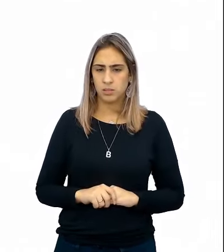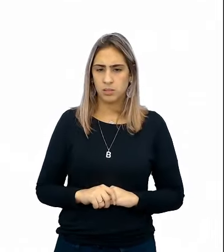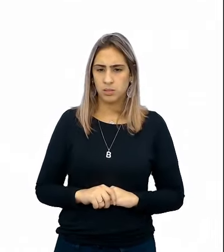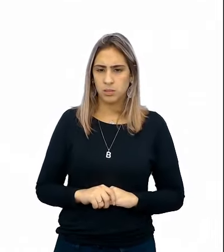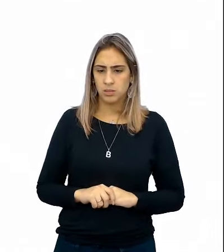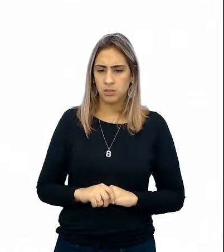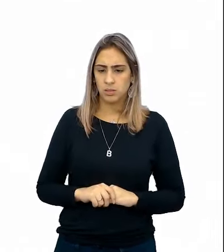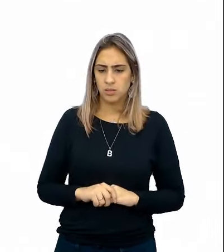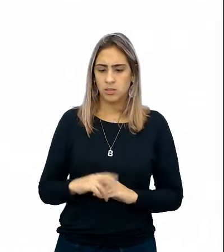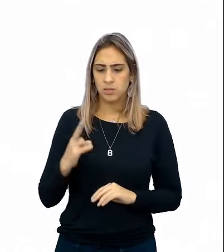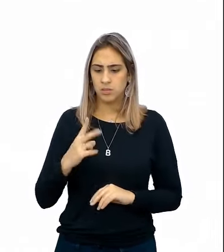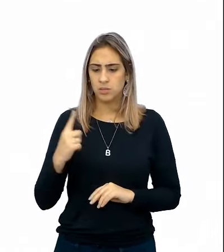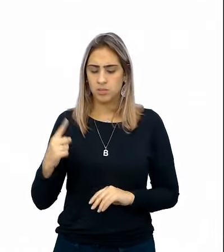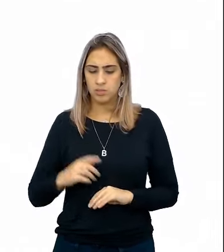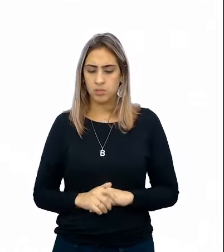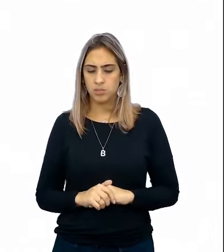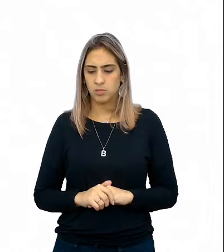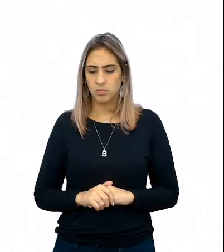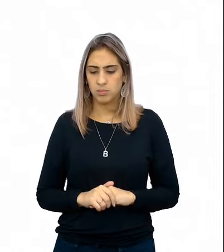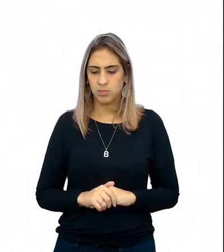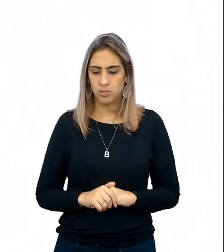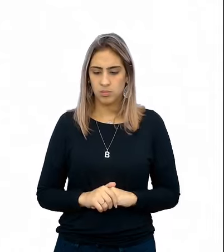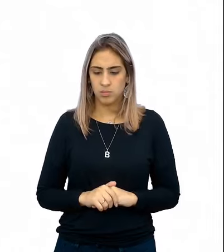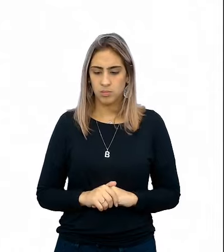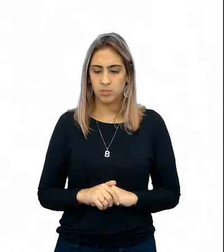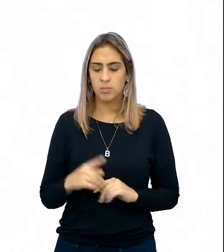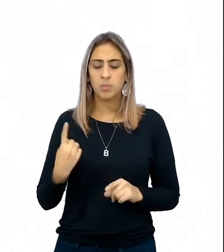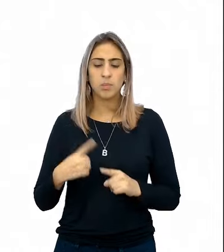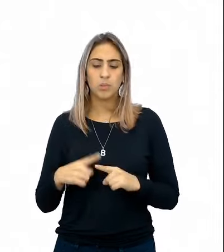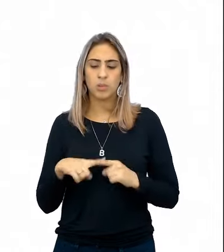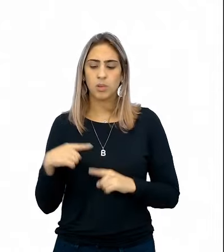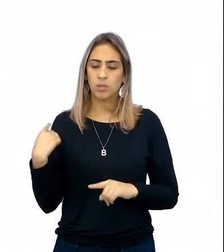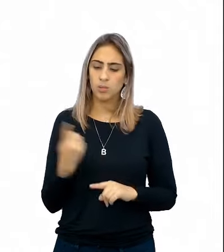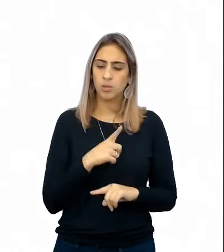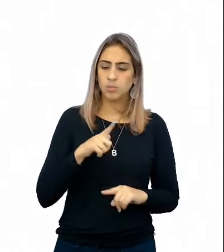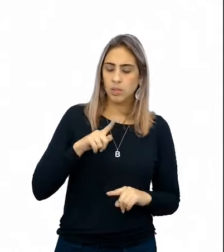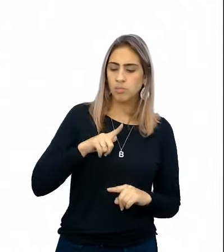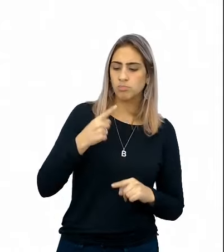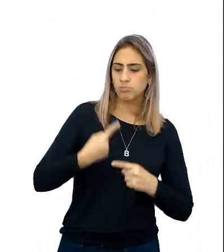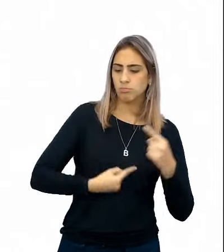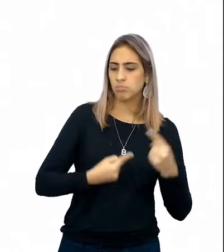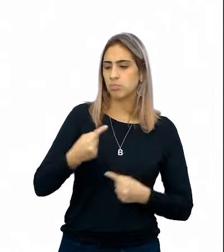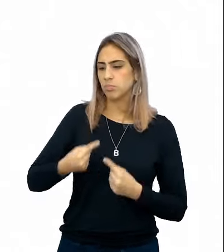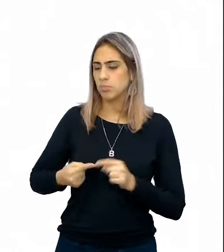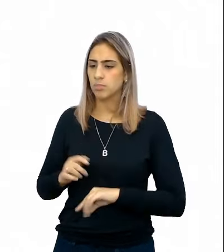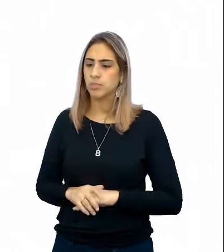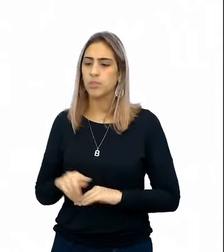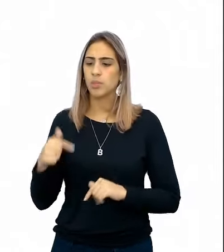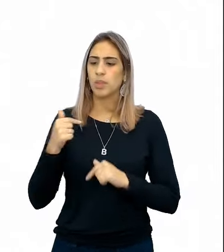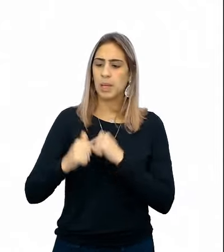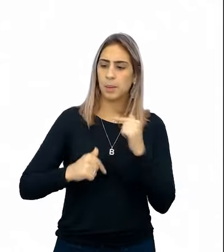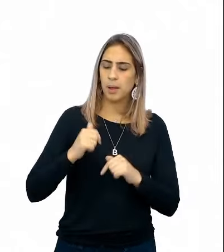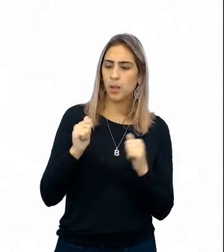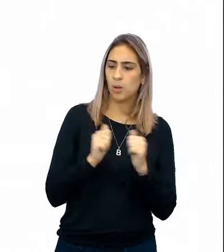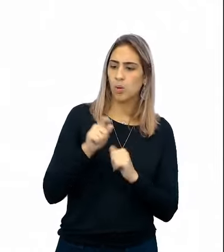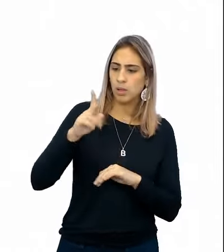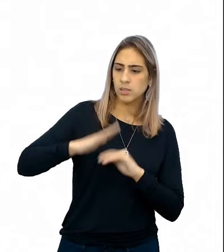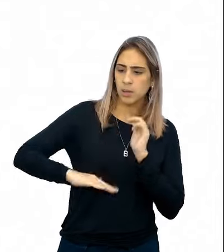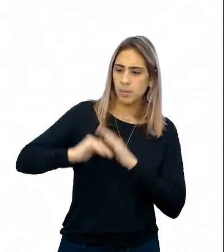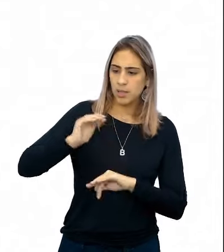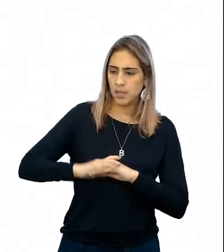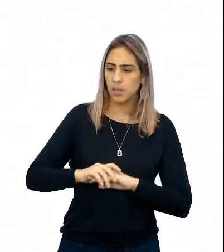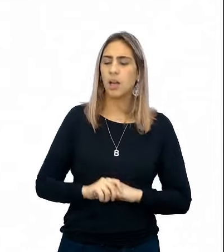habilidade 21. Por quê? Porque nós temos discutido o trabalho com essa